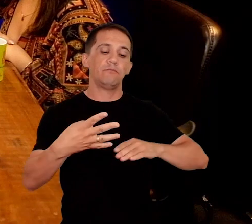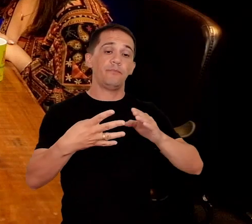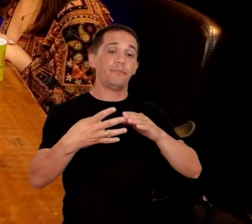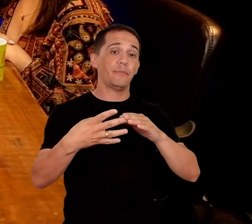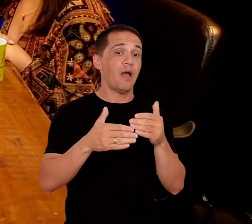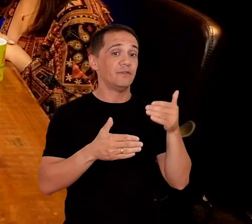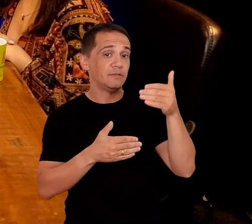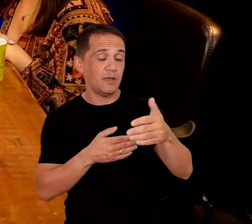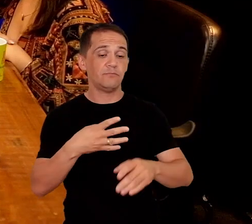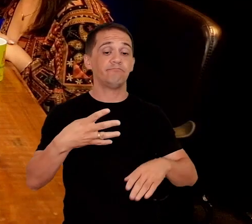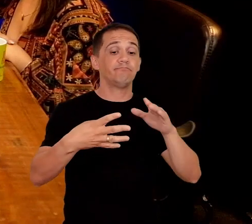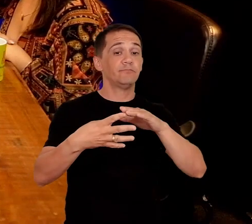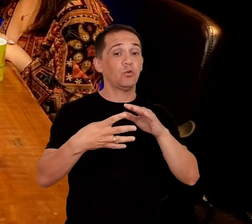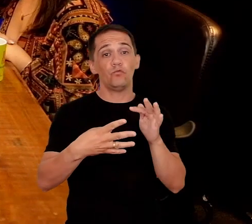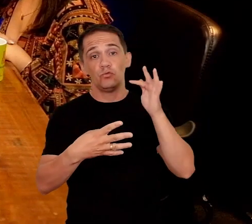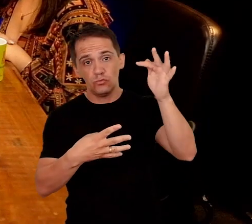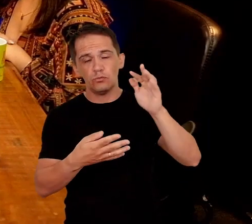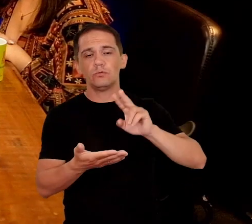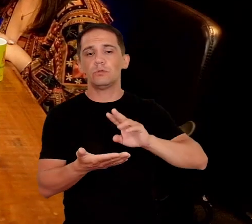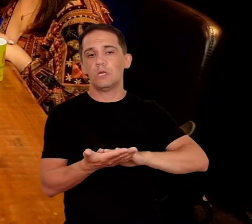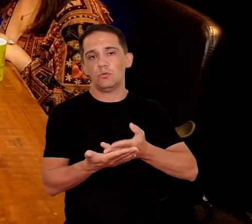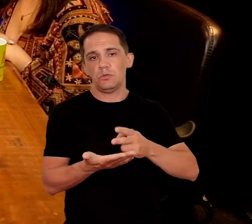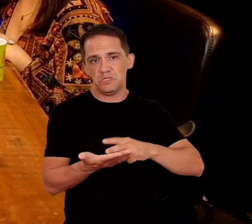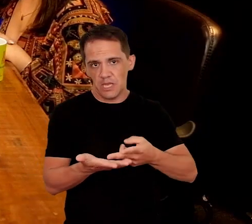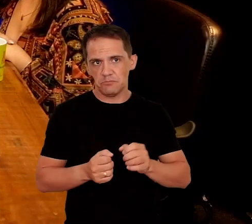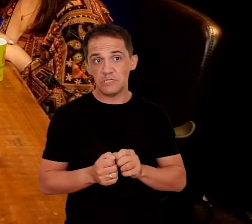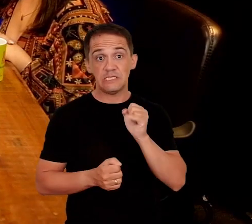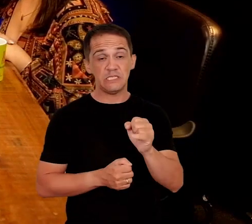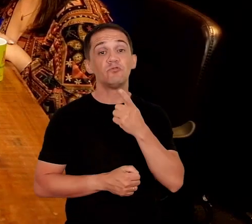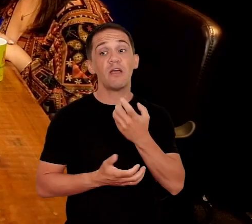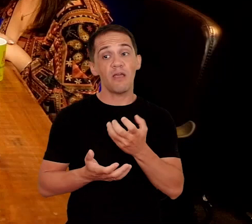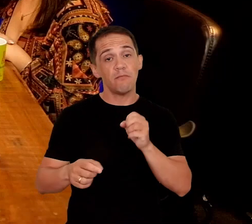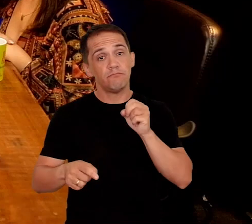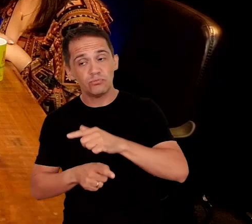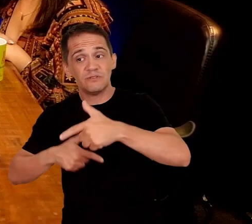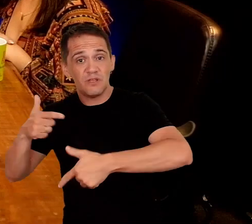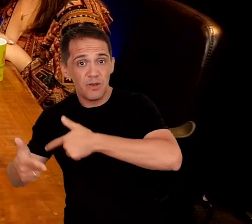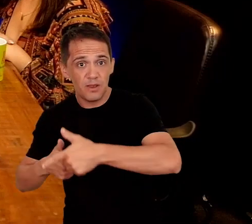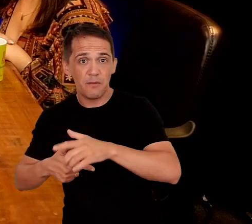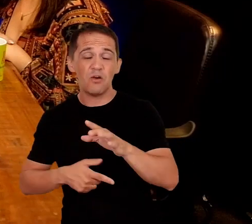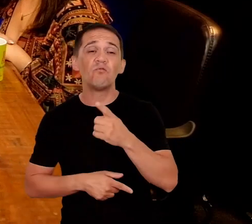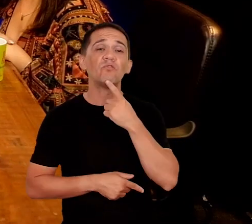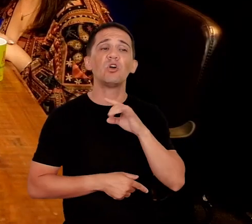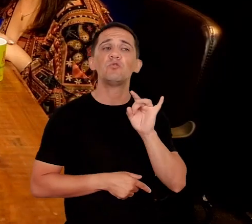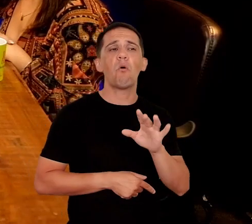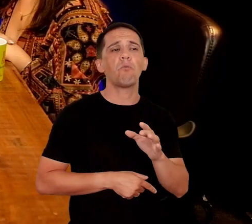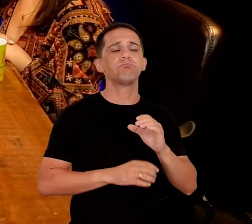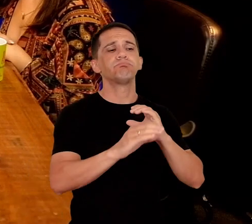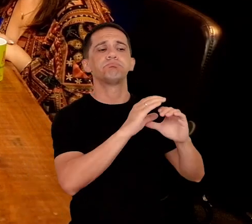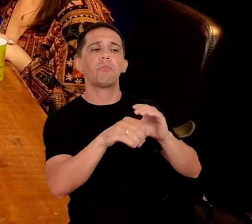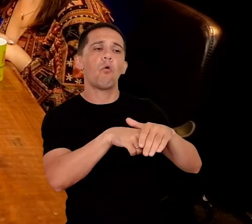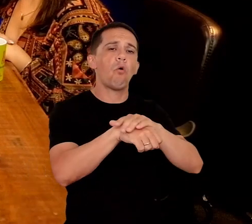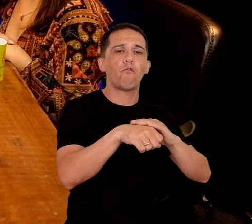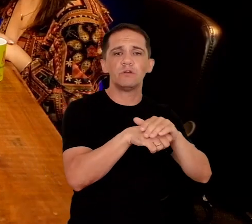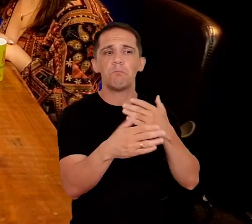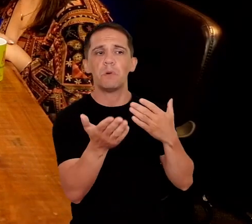Curso básico, né? Depois um intermediário, depois um avançado e depois tradutor-intérprete, né? Se a pessoa quiser trabalhar com isso. Mas se ela